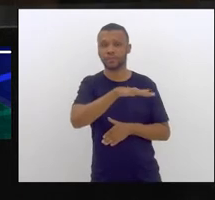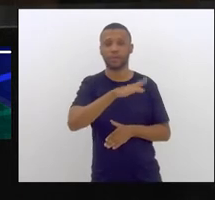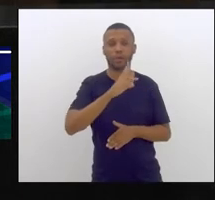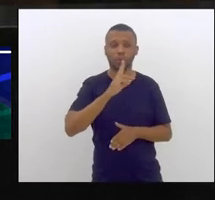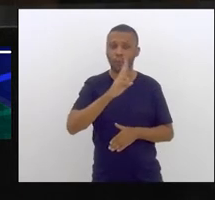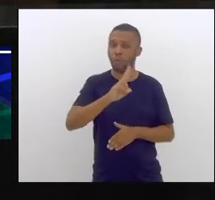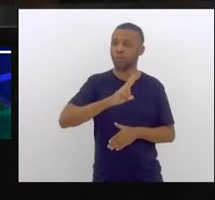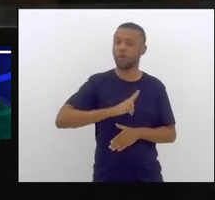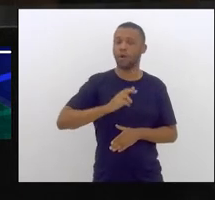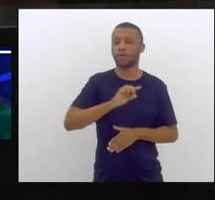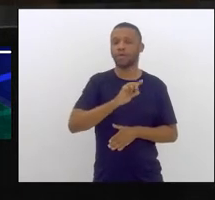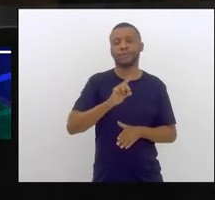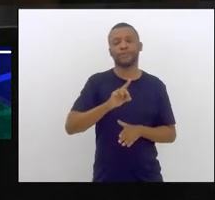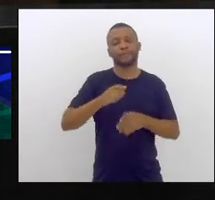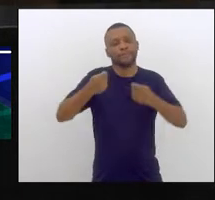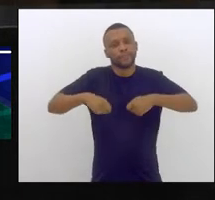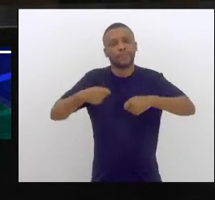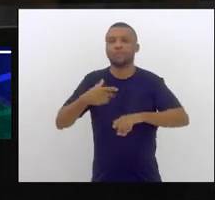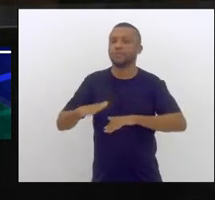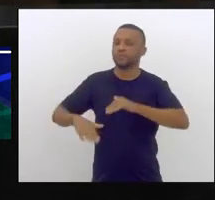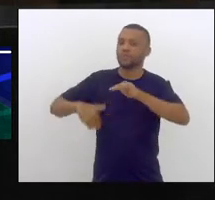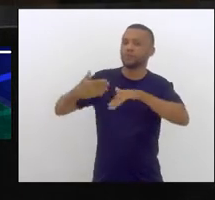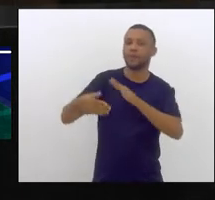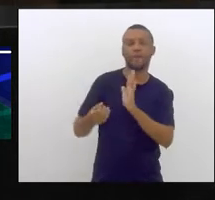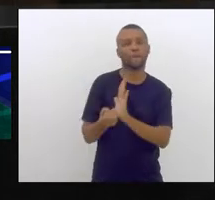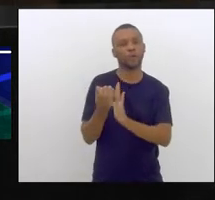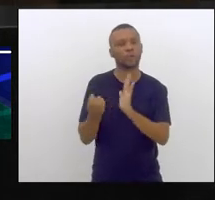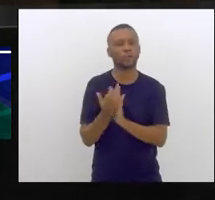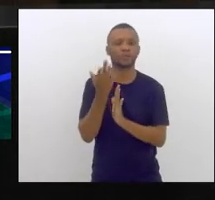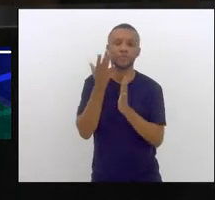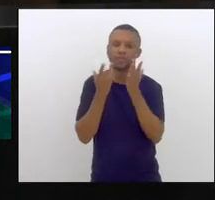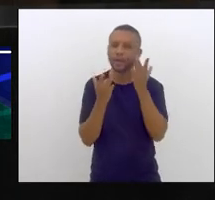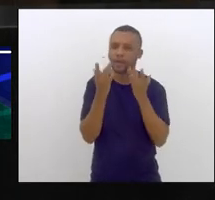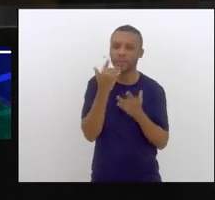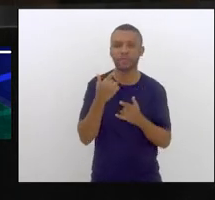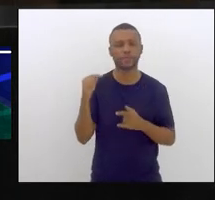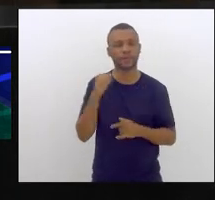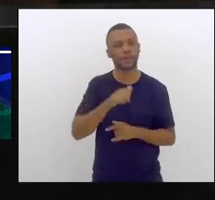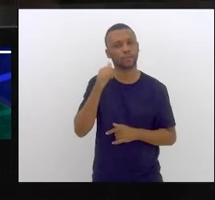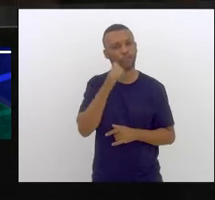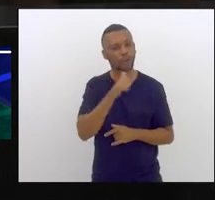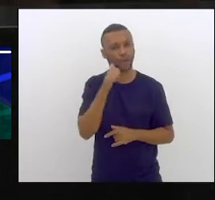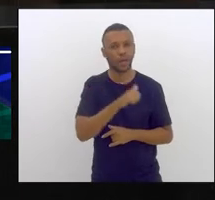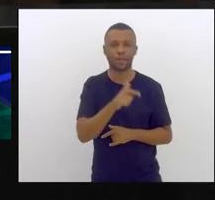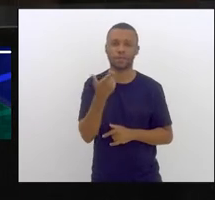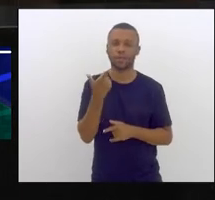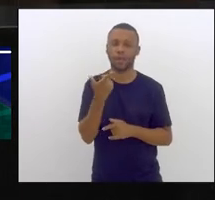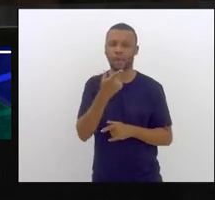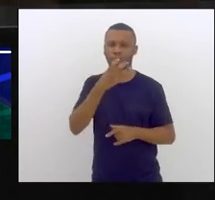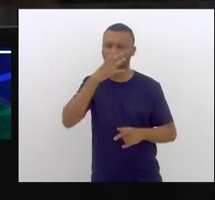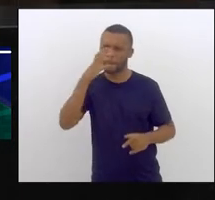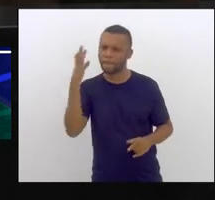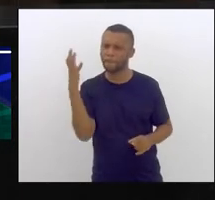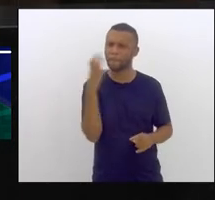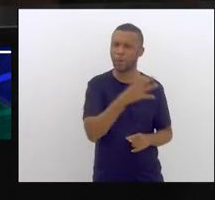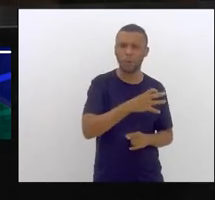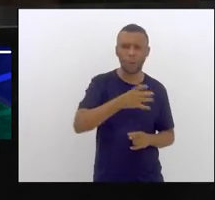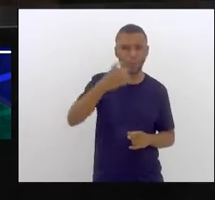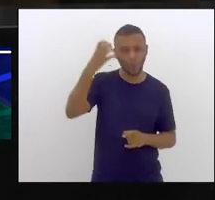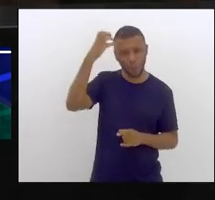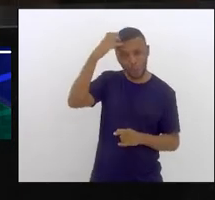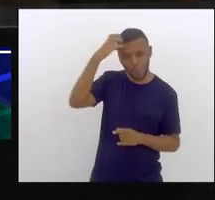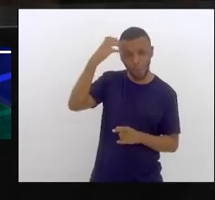de desenvolvimento de produções teatrais nas quais as mulheres não sejam culpabilizadas pelas